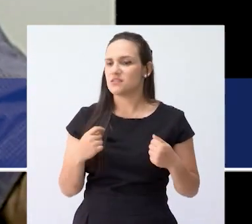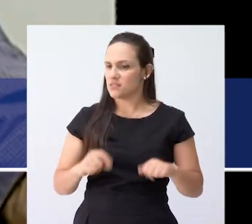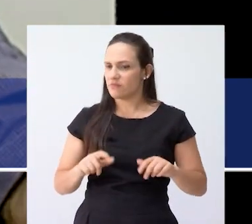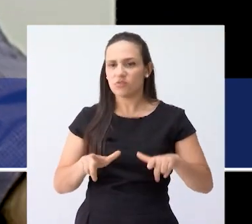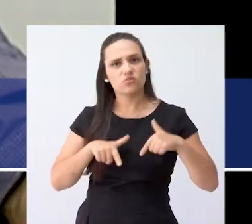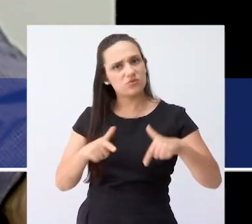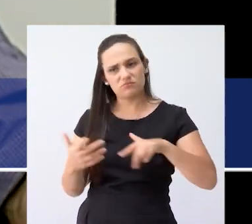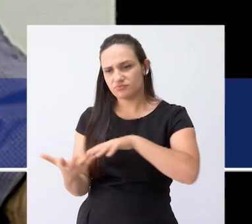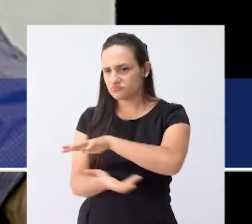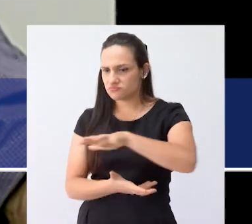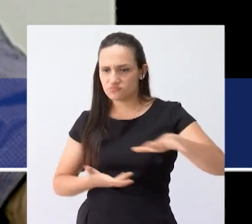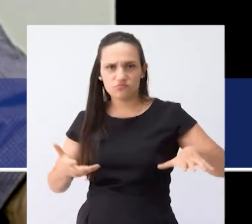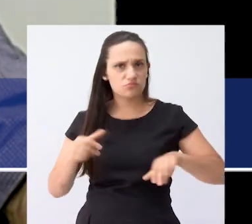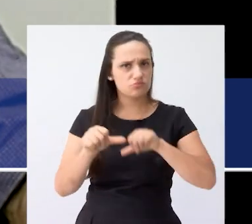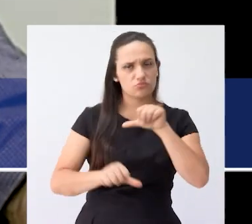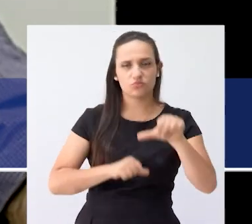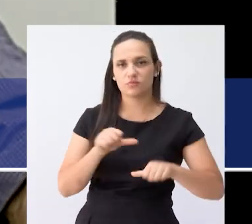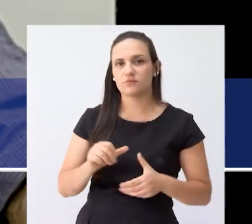em favor da